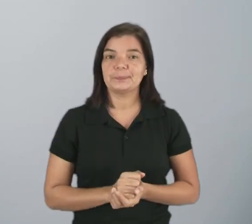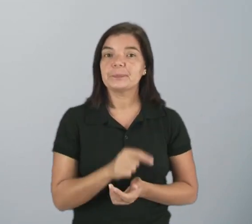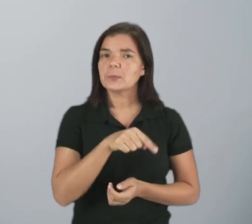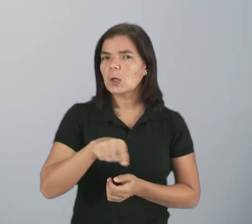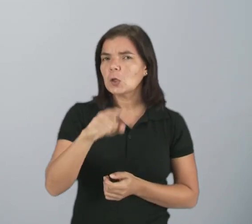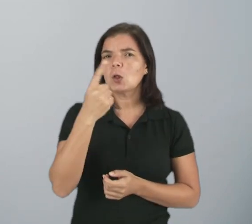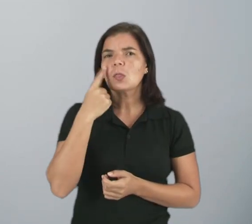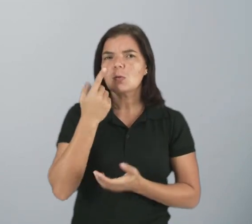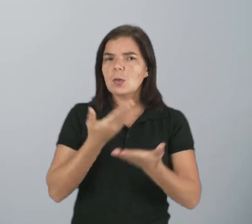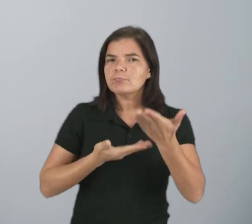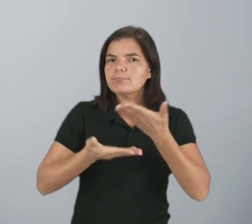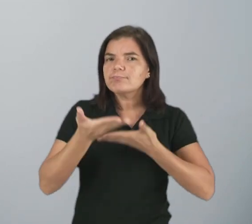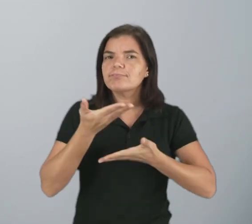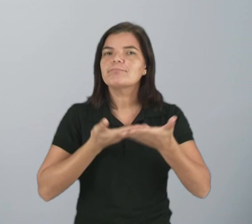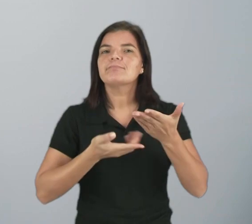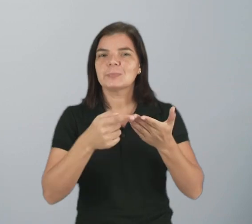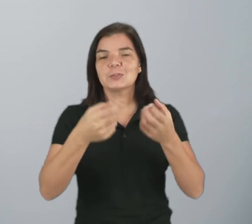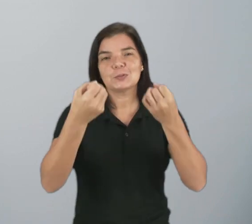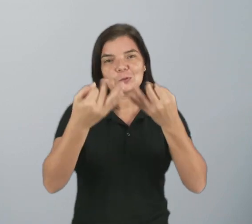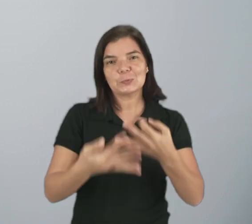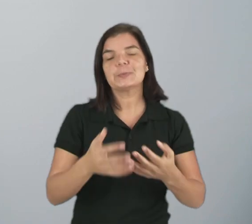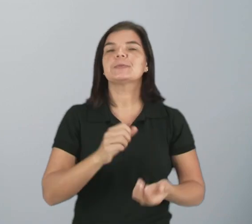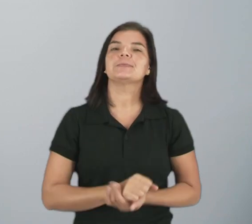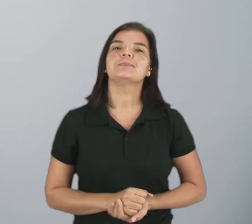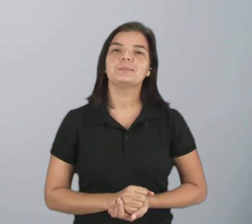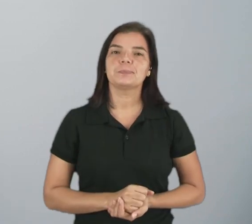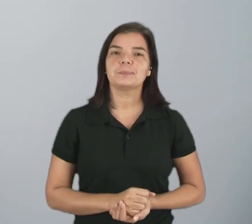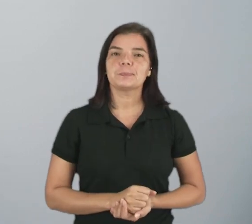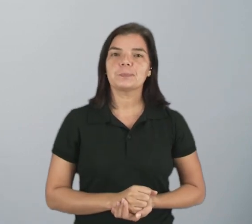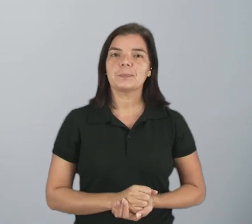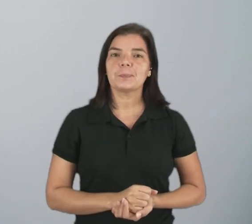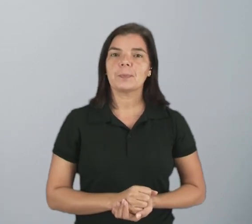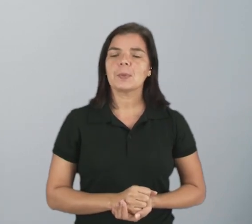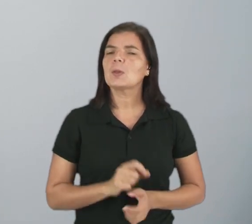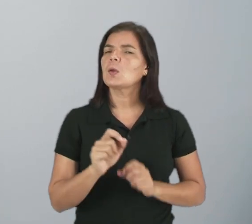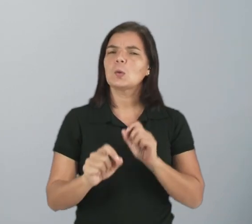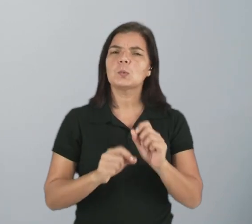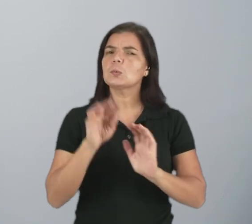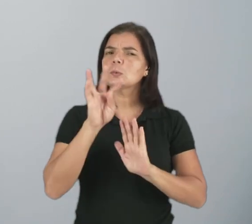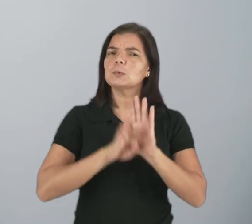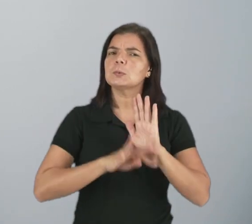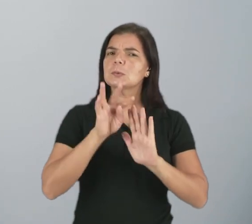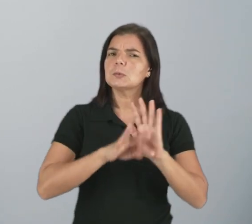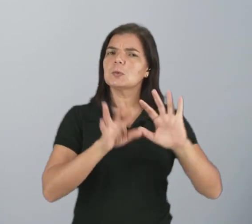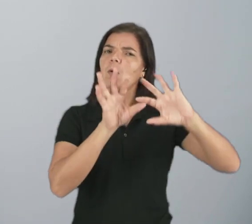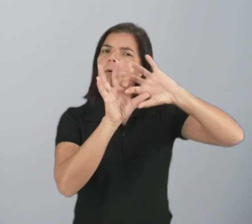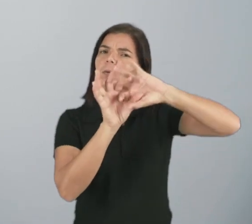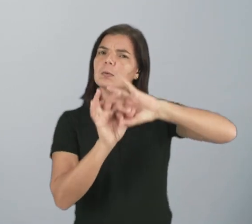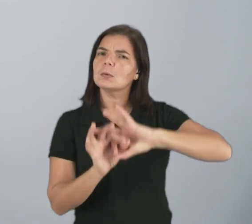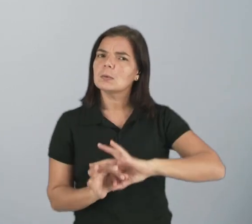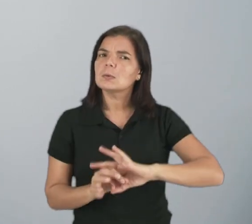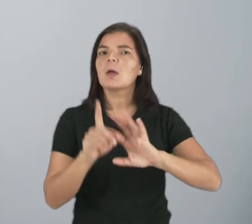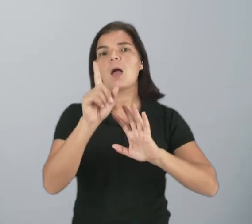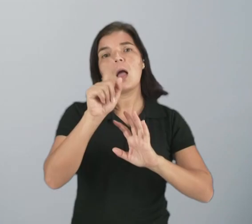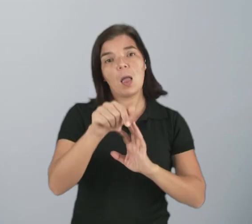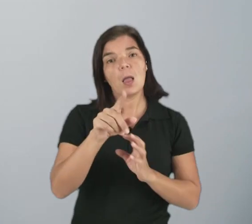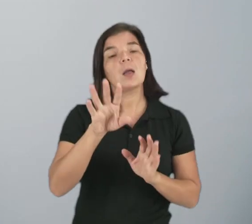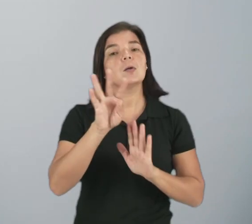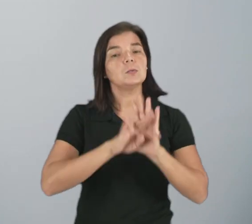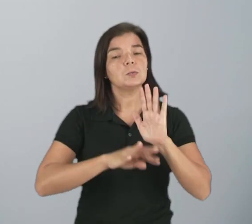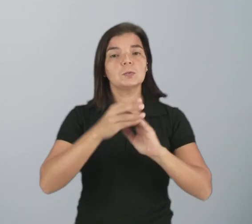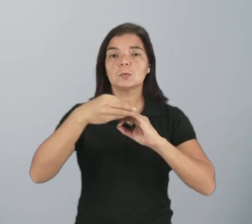veja que tudo tem relação aí do que a gente está falando. E o que seria um texto, então, coerente? É aquele texto